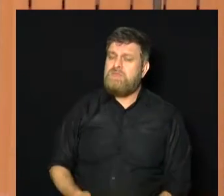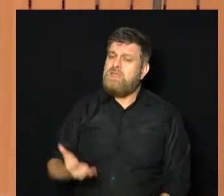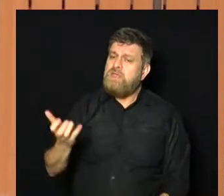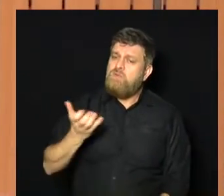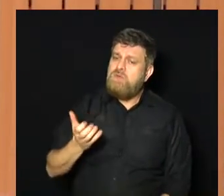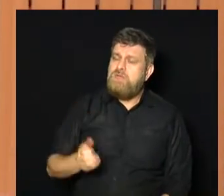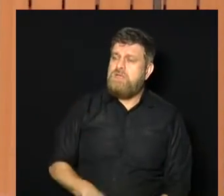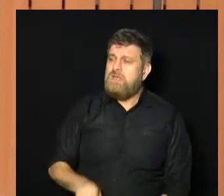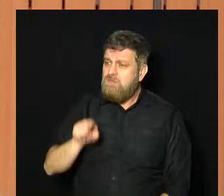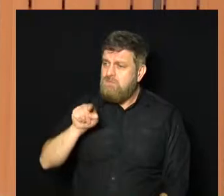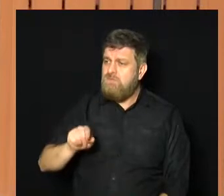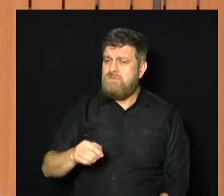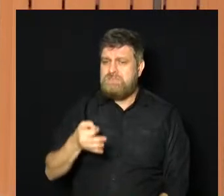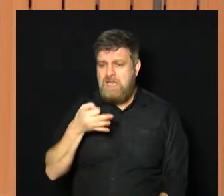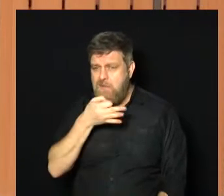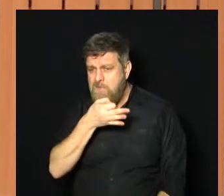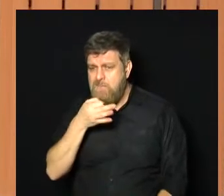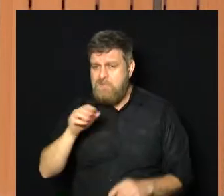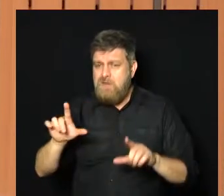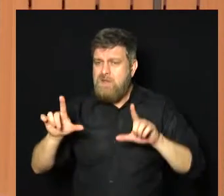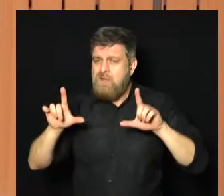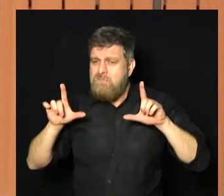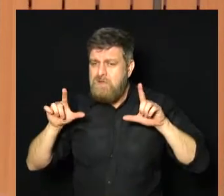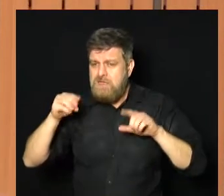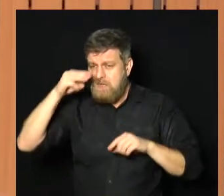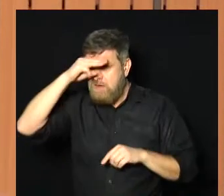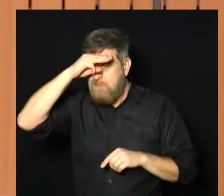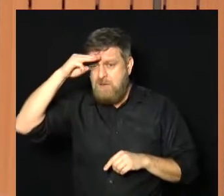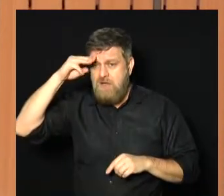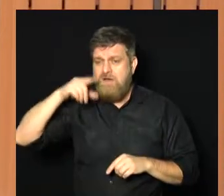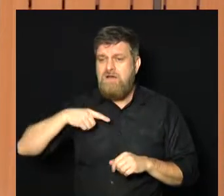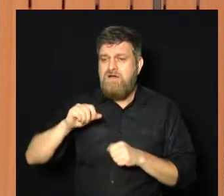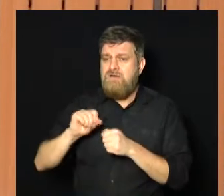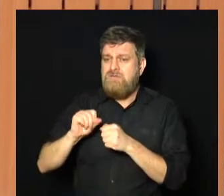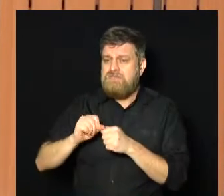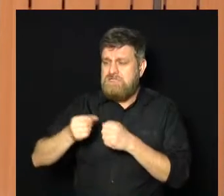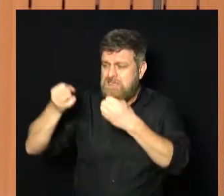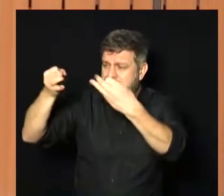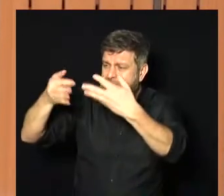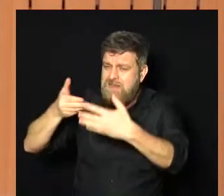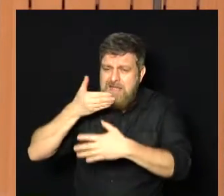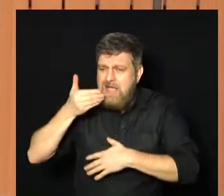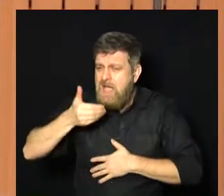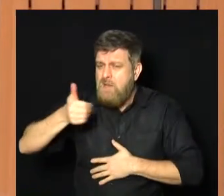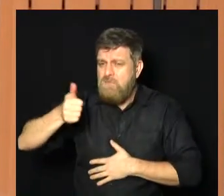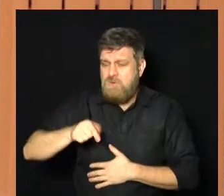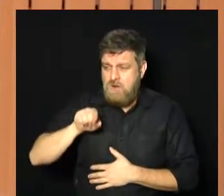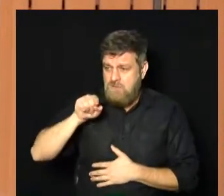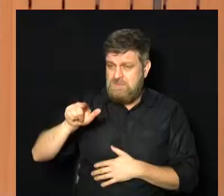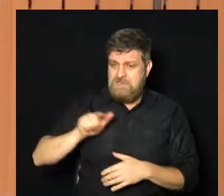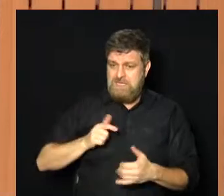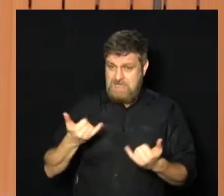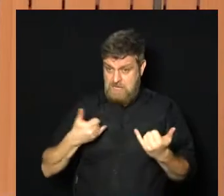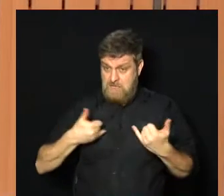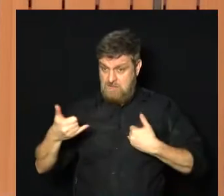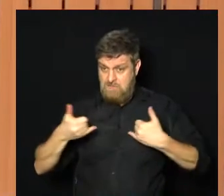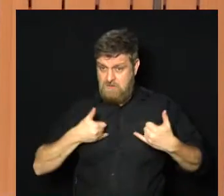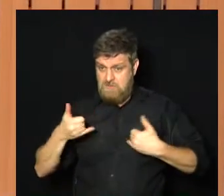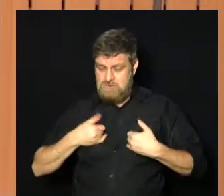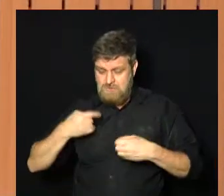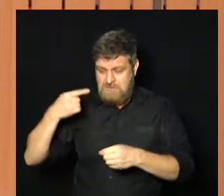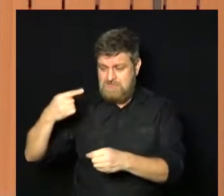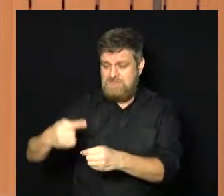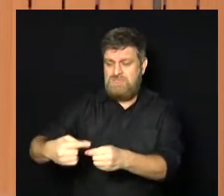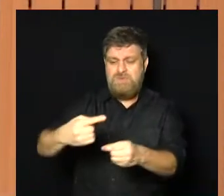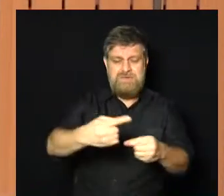aqui um bate-bola, falar um pouco mais sobre isso, né? Se você também tem informações de outros